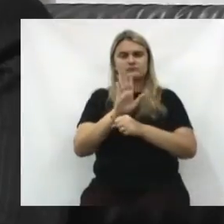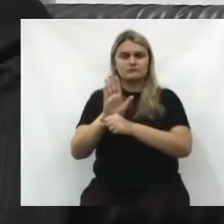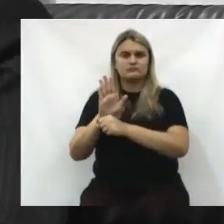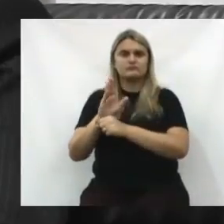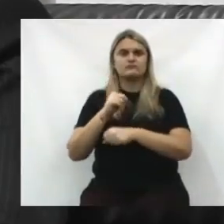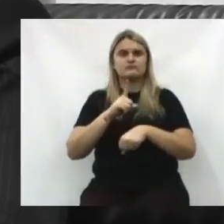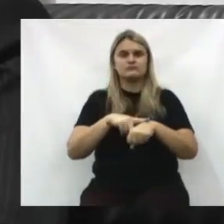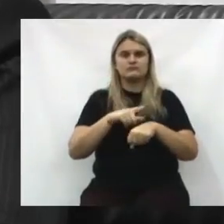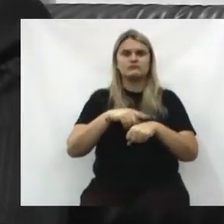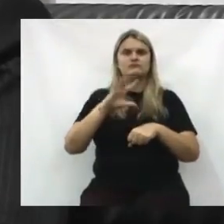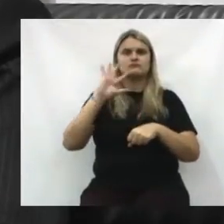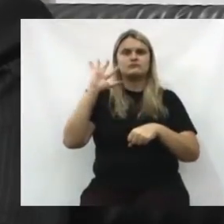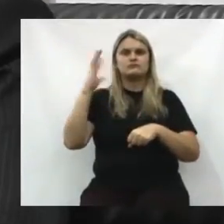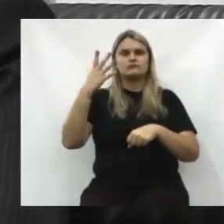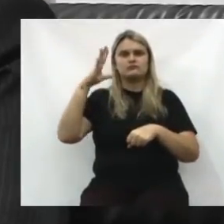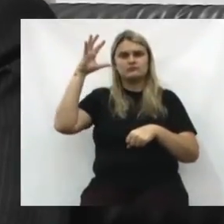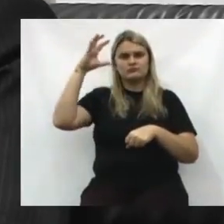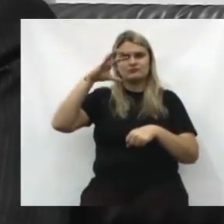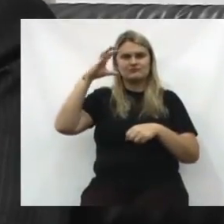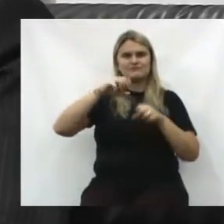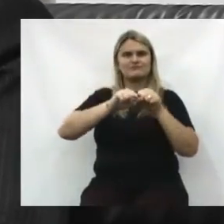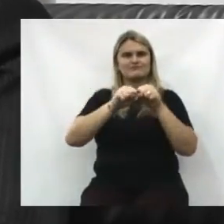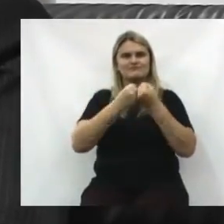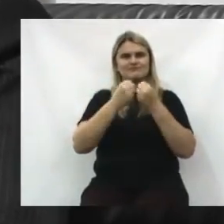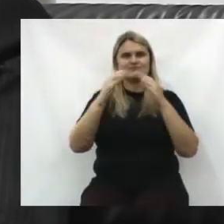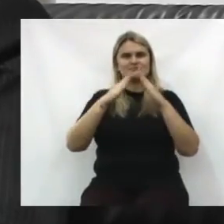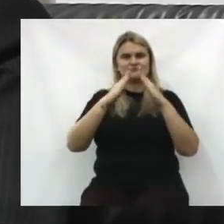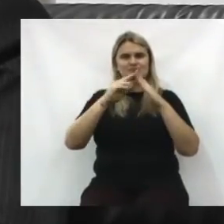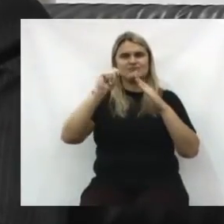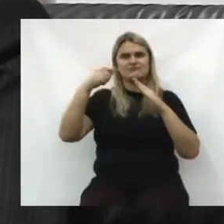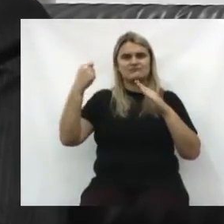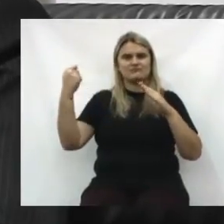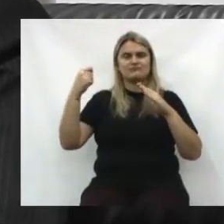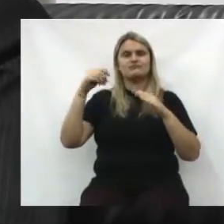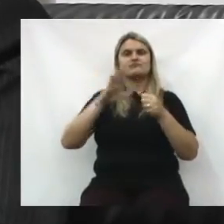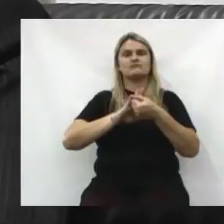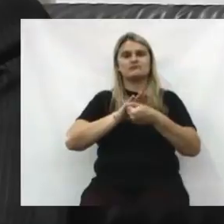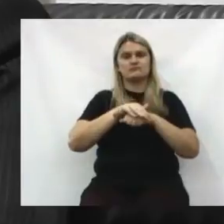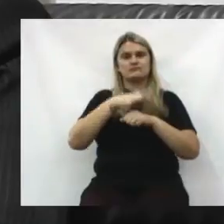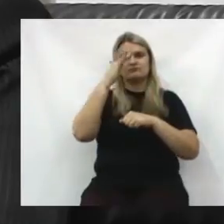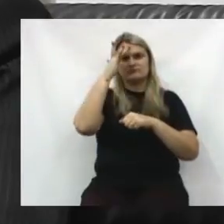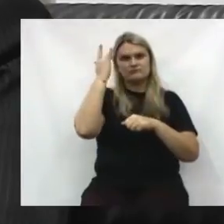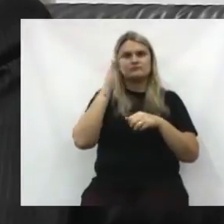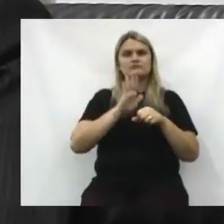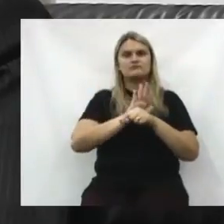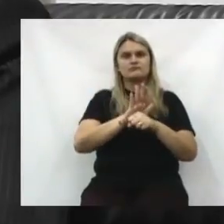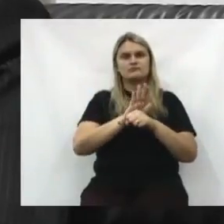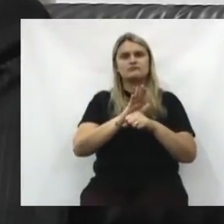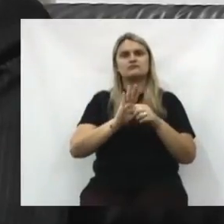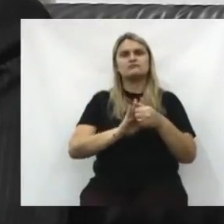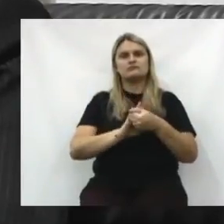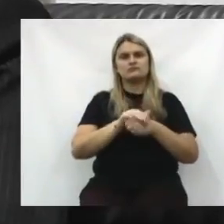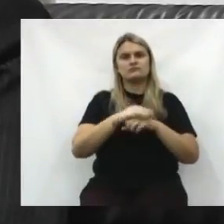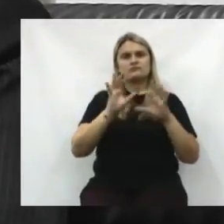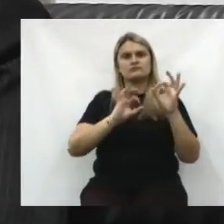domingo, esses tempos deu uma chuva, estragou toda a cobertura, à noite o pessoal lá